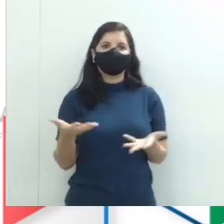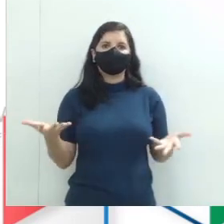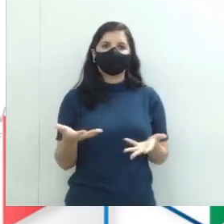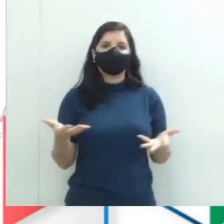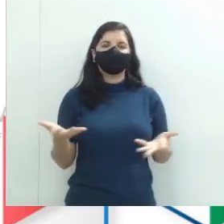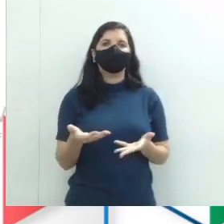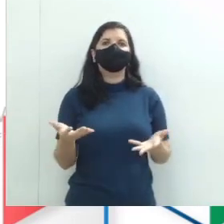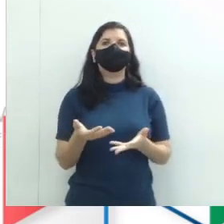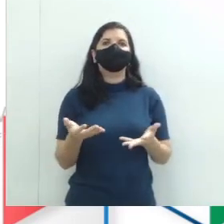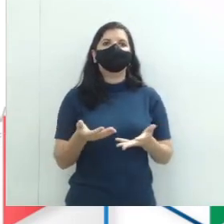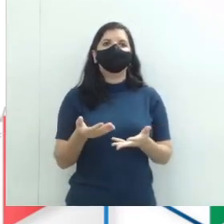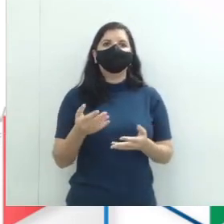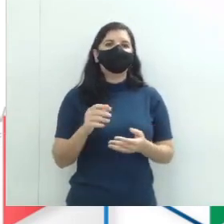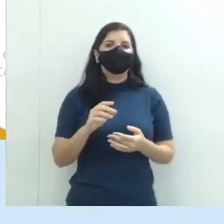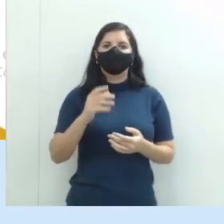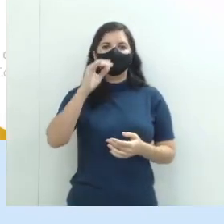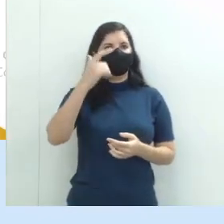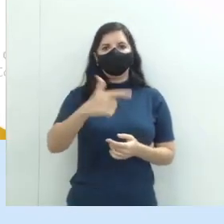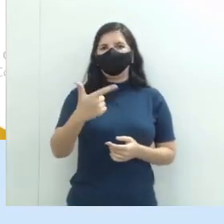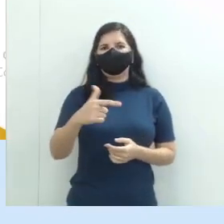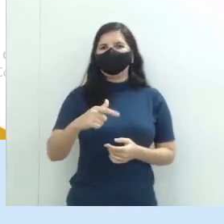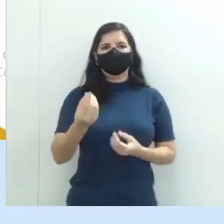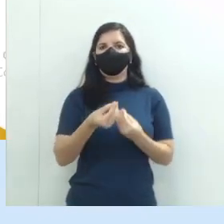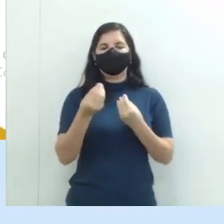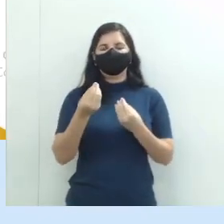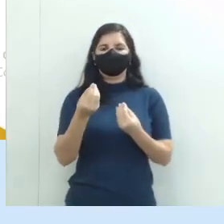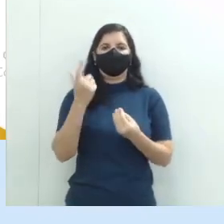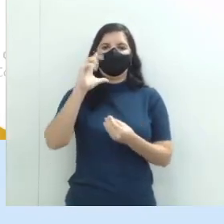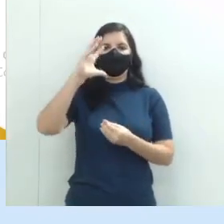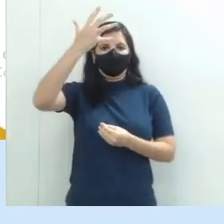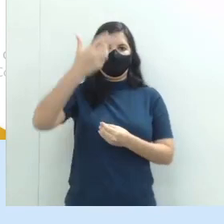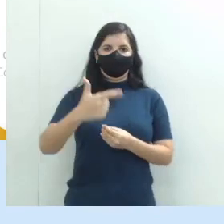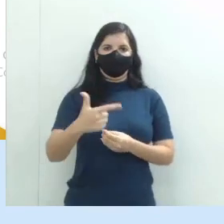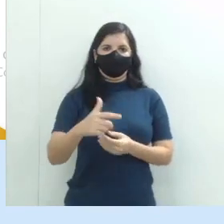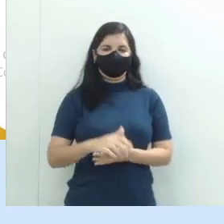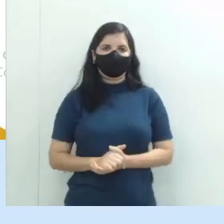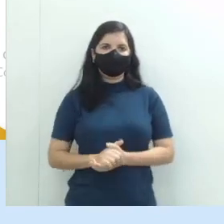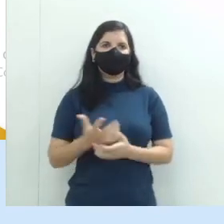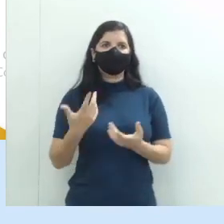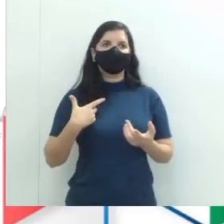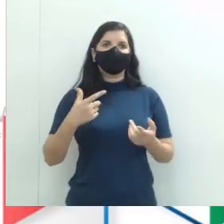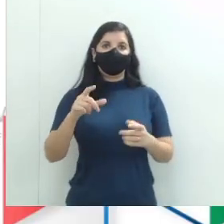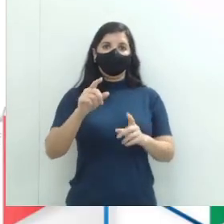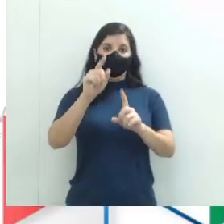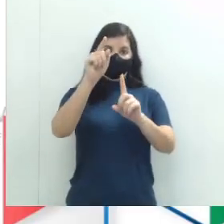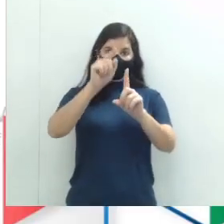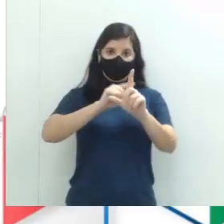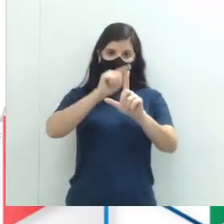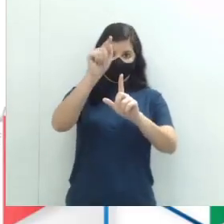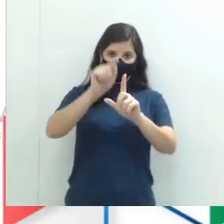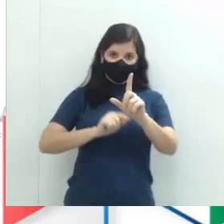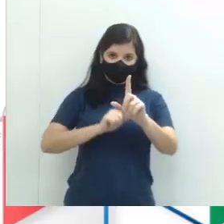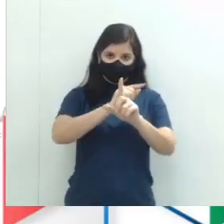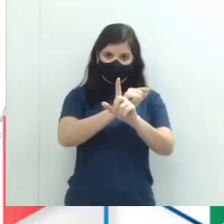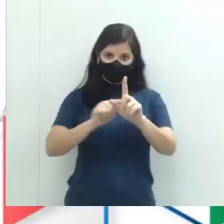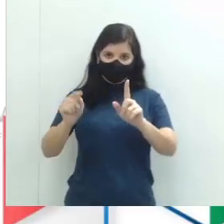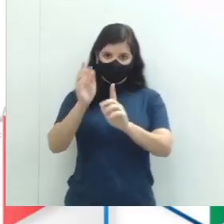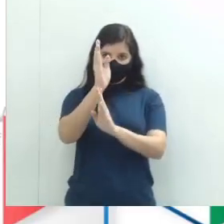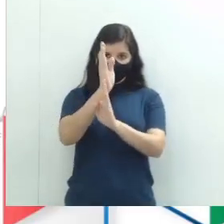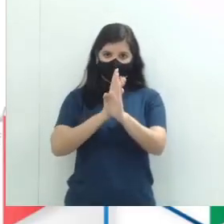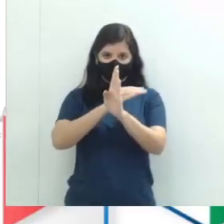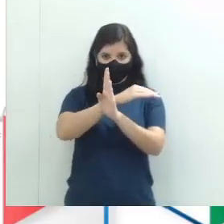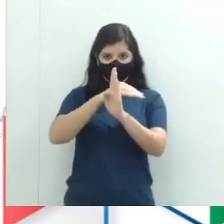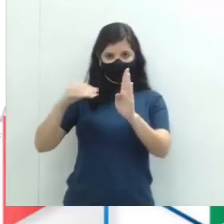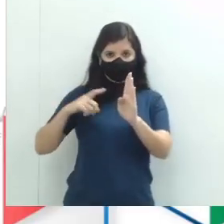ver quando isso não acontece. Quando as retas correspondentes a essas equações do sistema de duas equações do primeiro grau